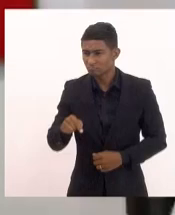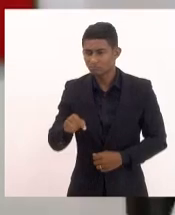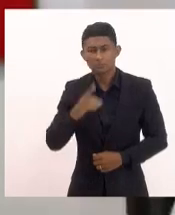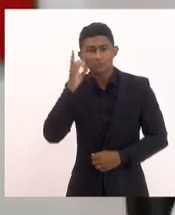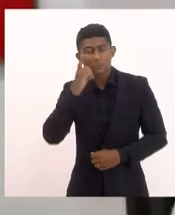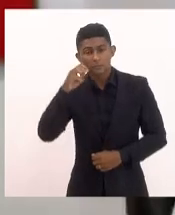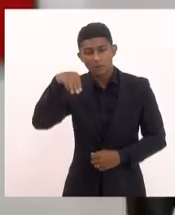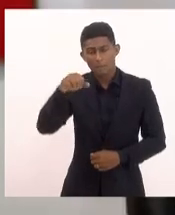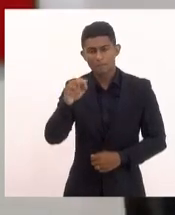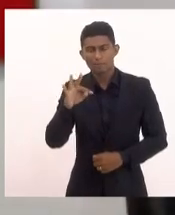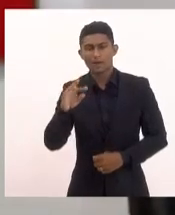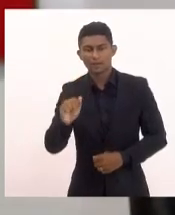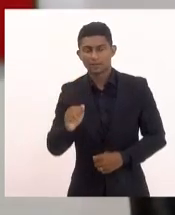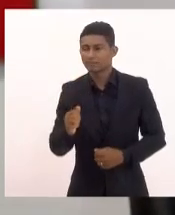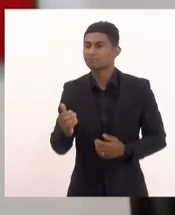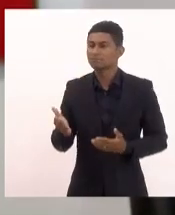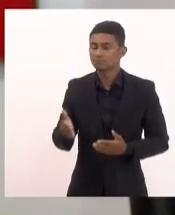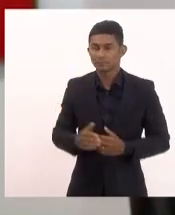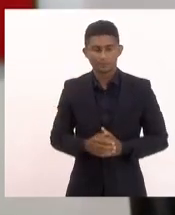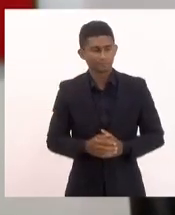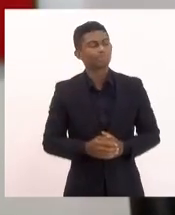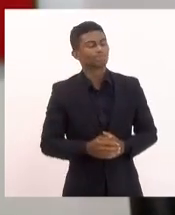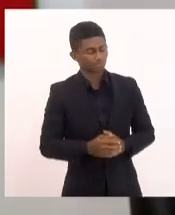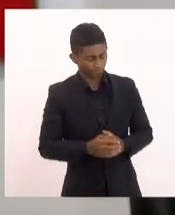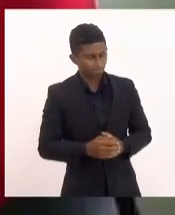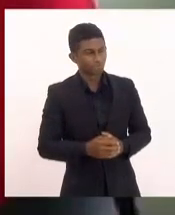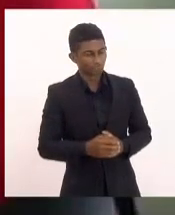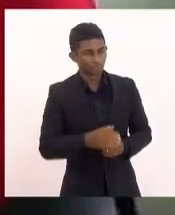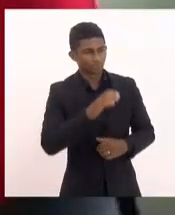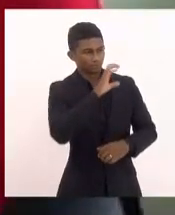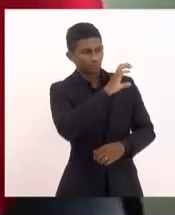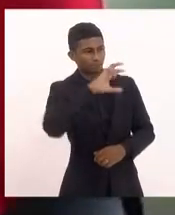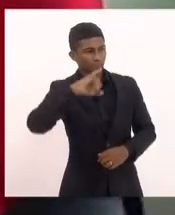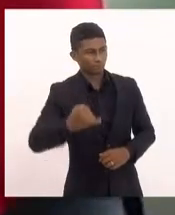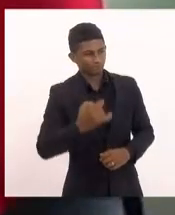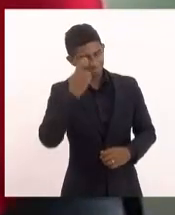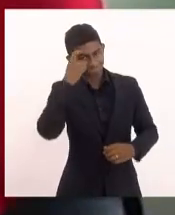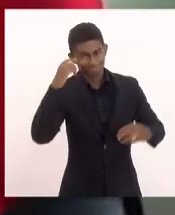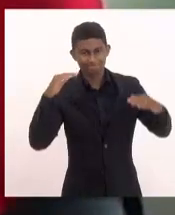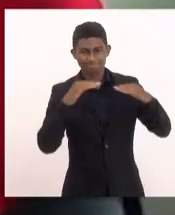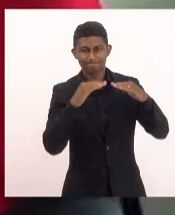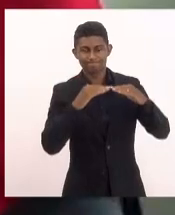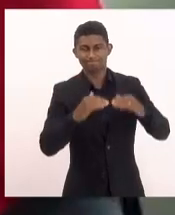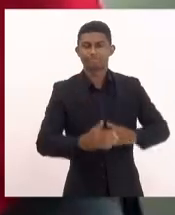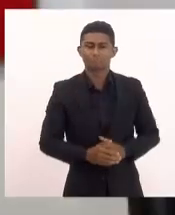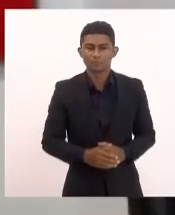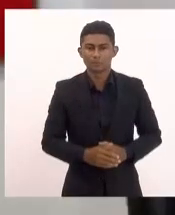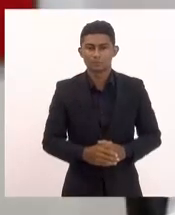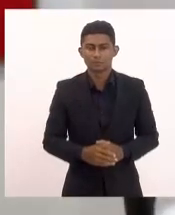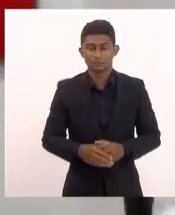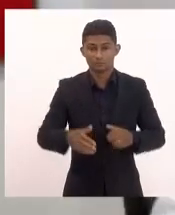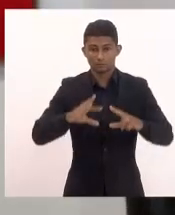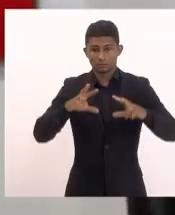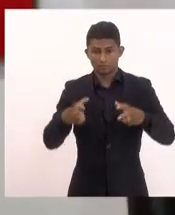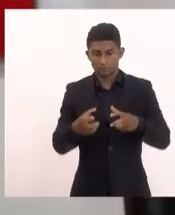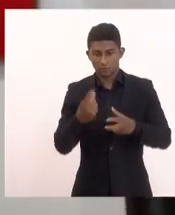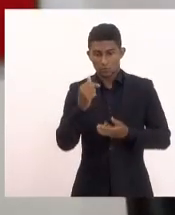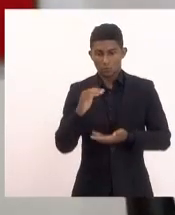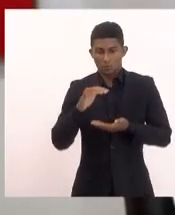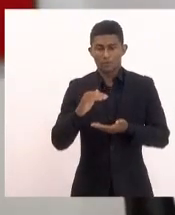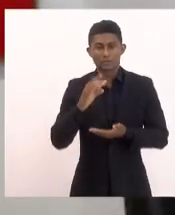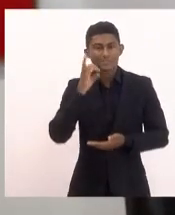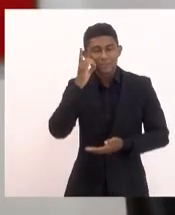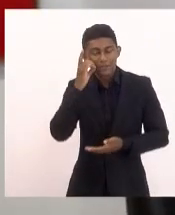Marta Rocha. Acompanho o parecer da CCJ. Pela Comissão de Orçamento, deputado